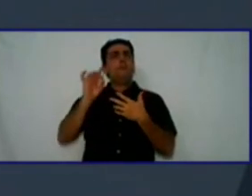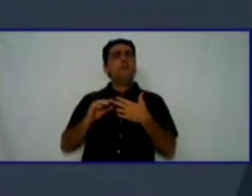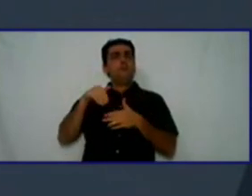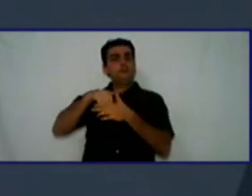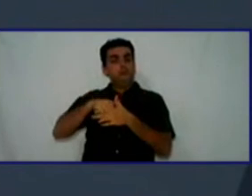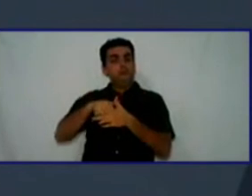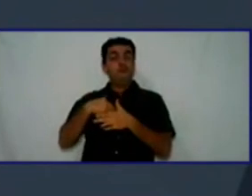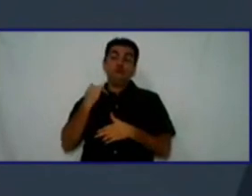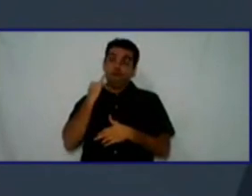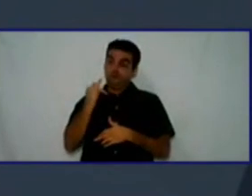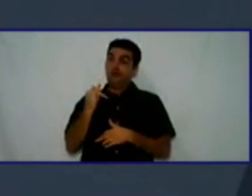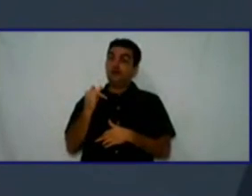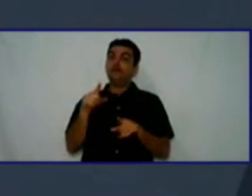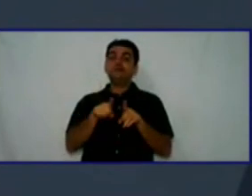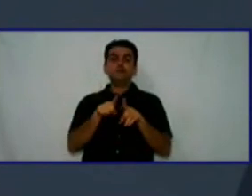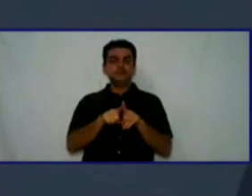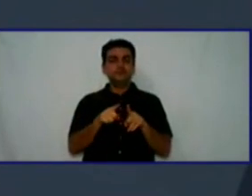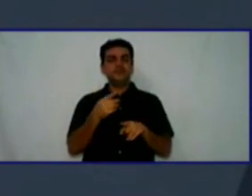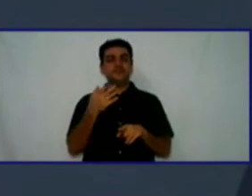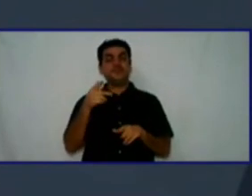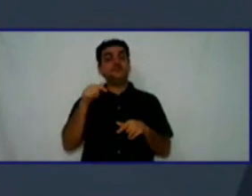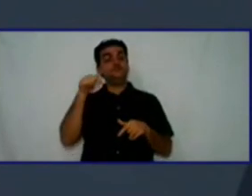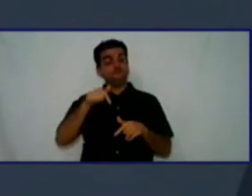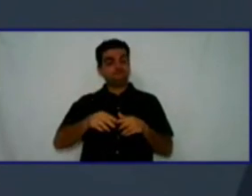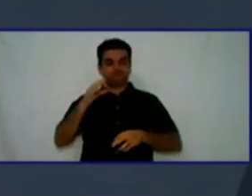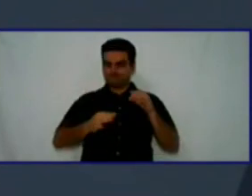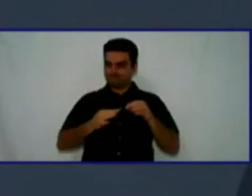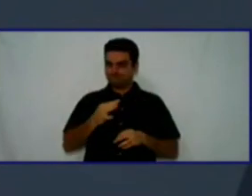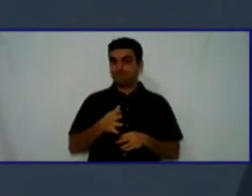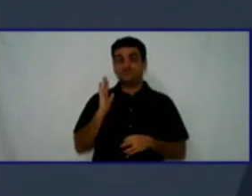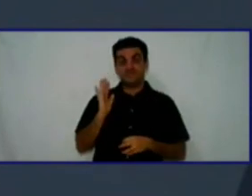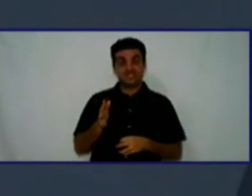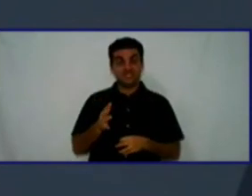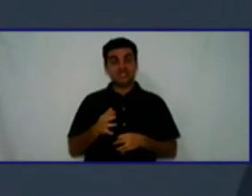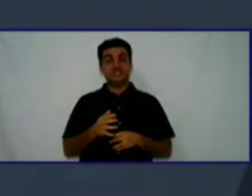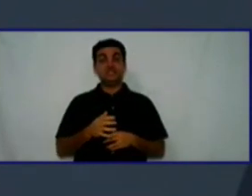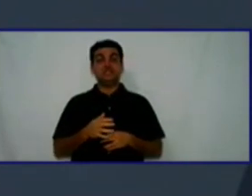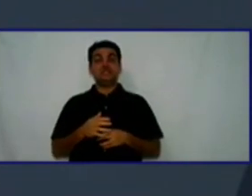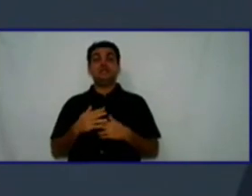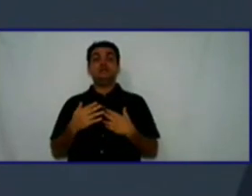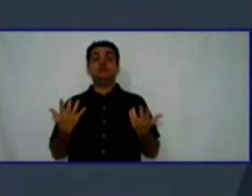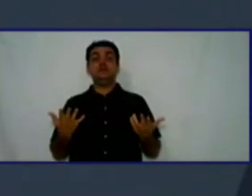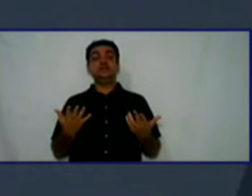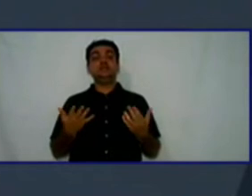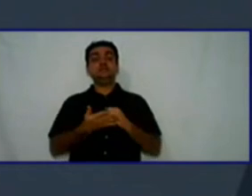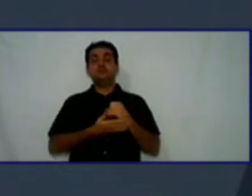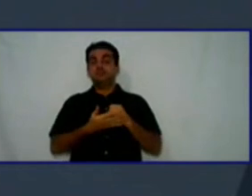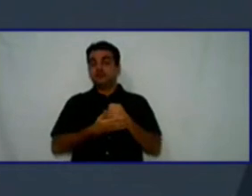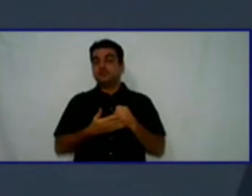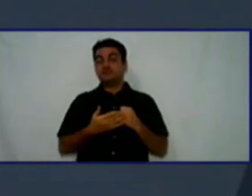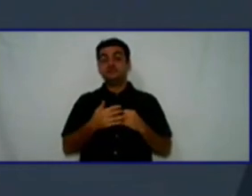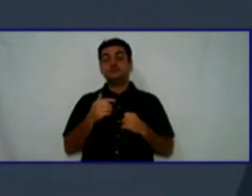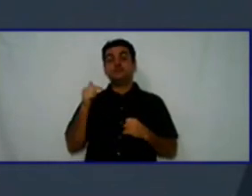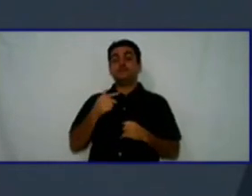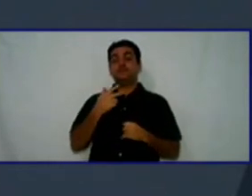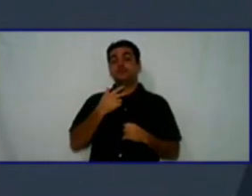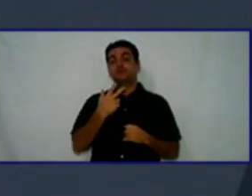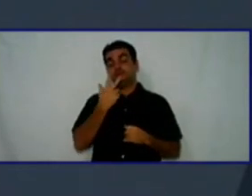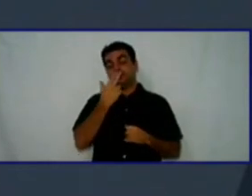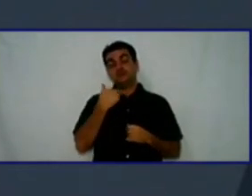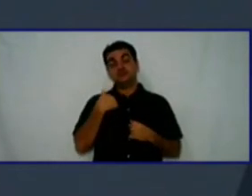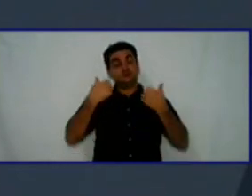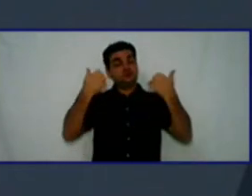qual me referi e que foi por esse colegiado provido, a sustentação segundo a qual, e me permito